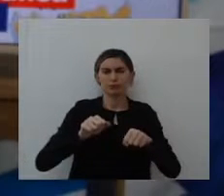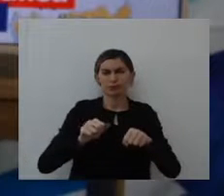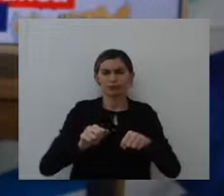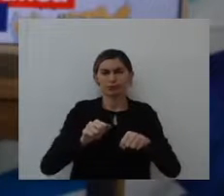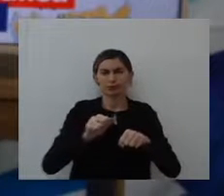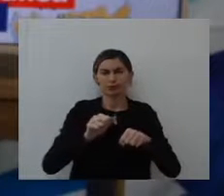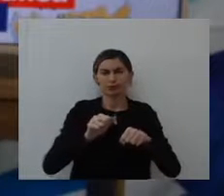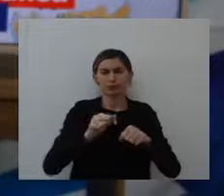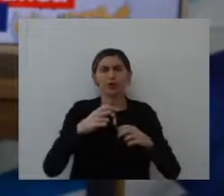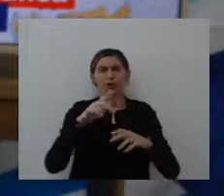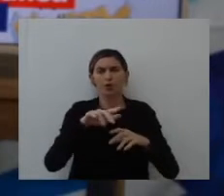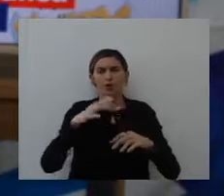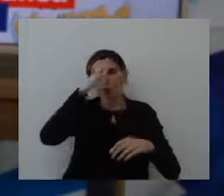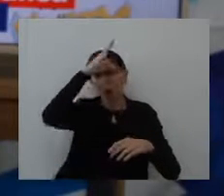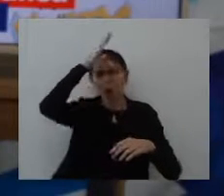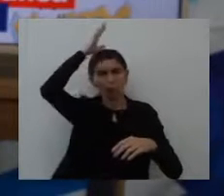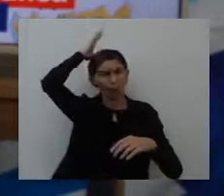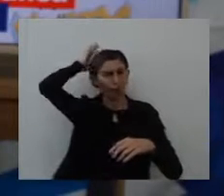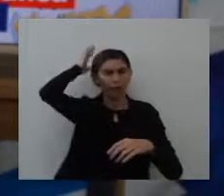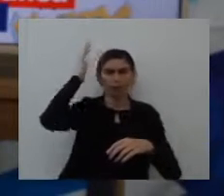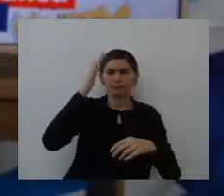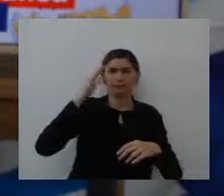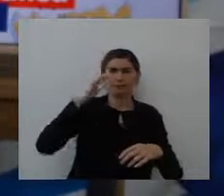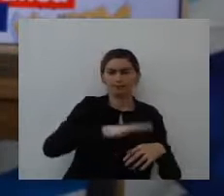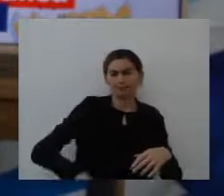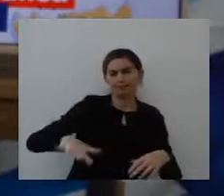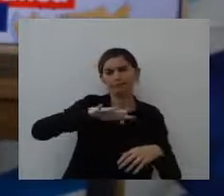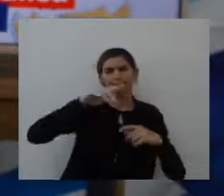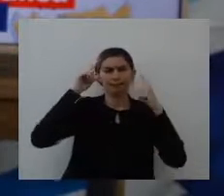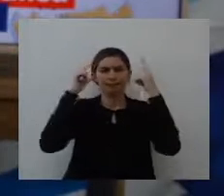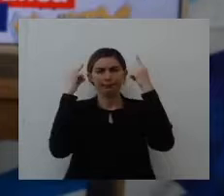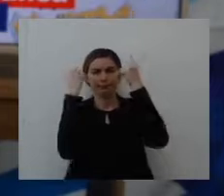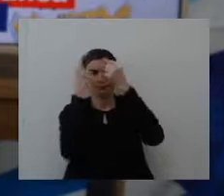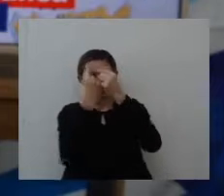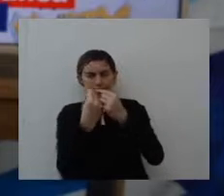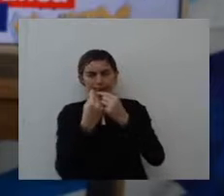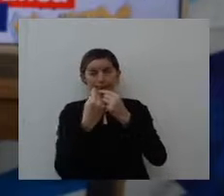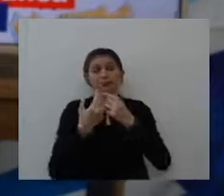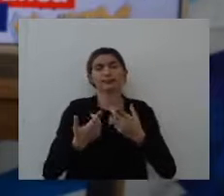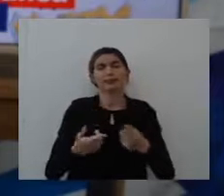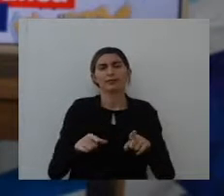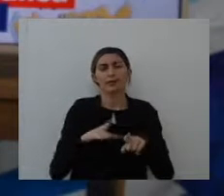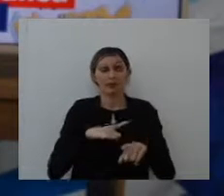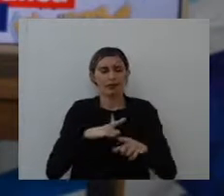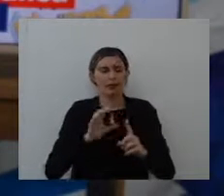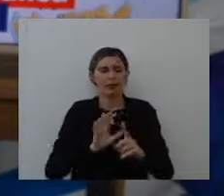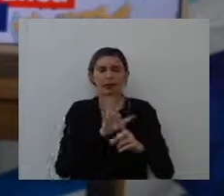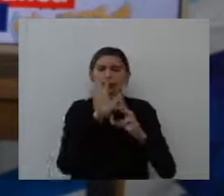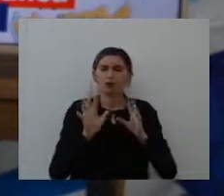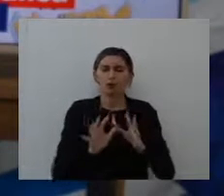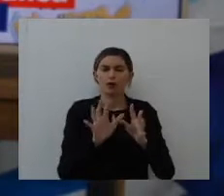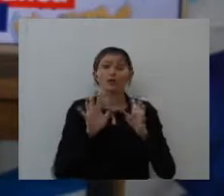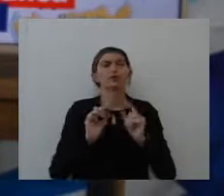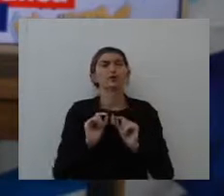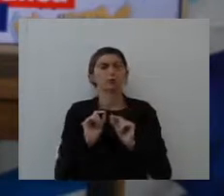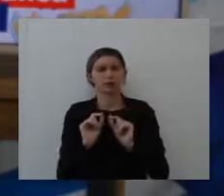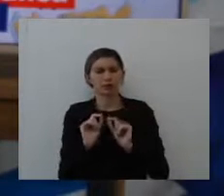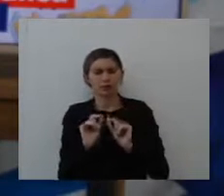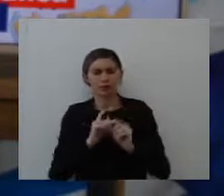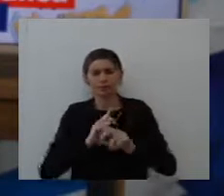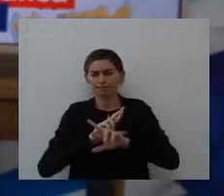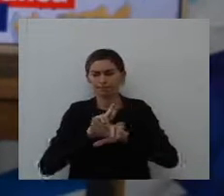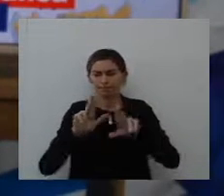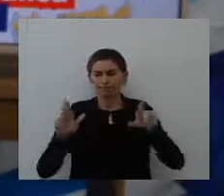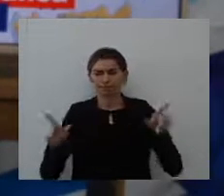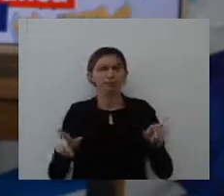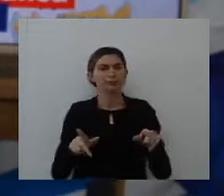Romano sobre a região da Grécia. Culturalmente, nós temos a influência, nós temos a fusão de